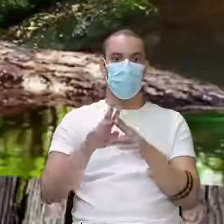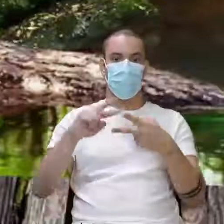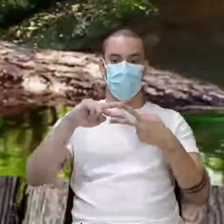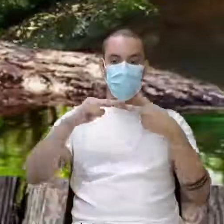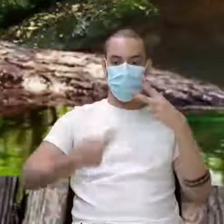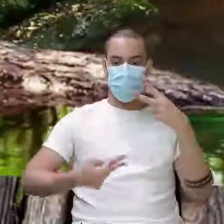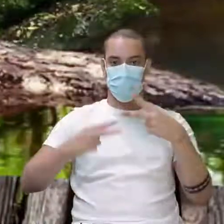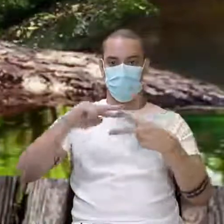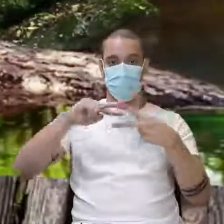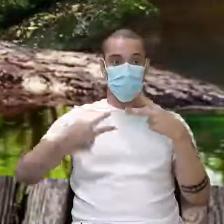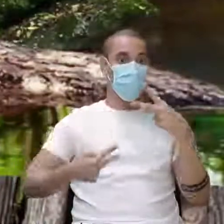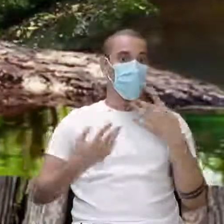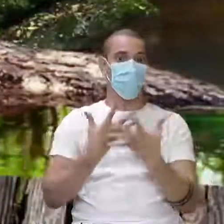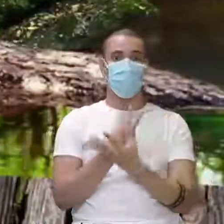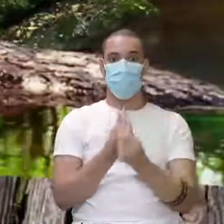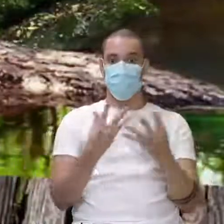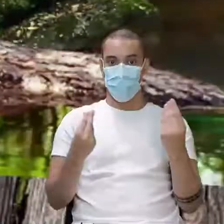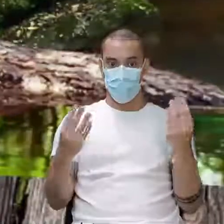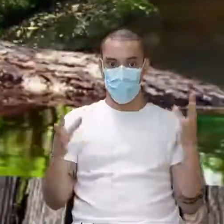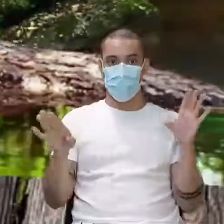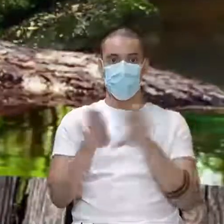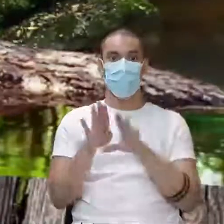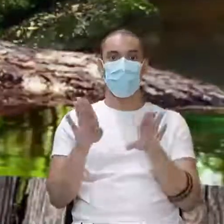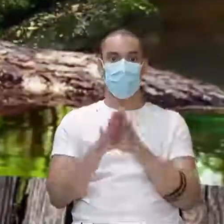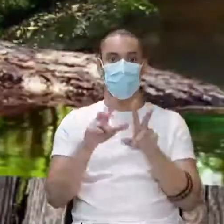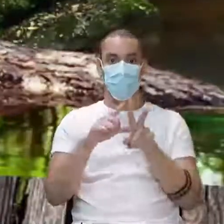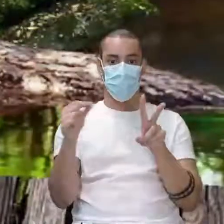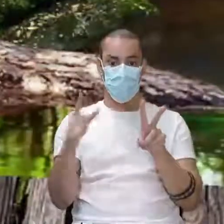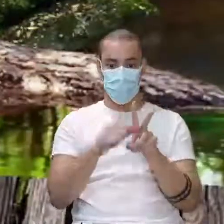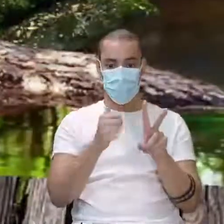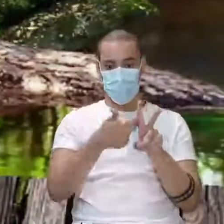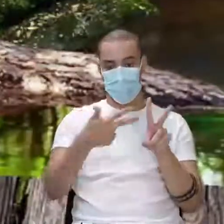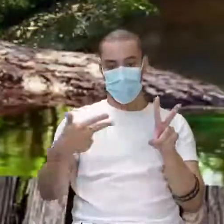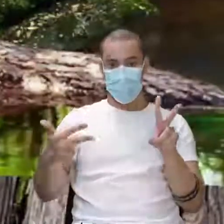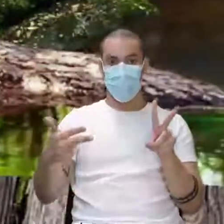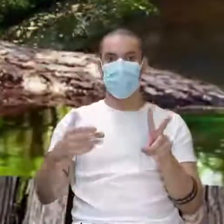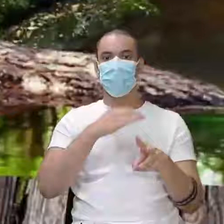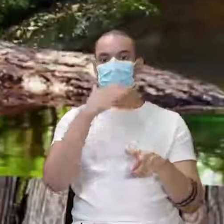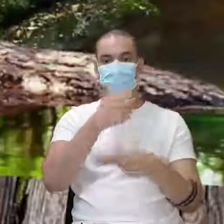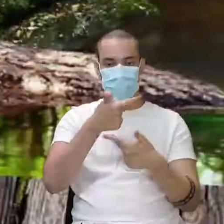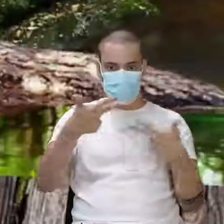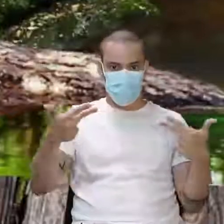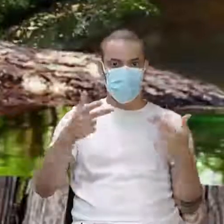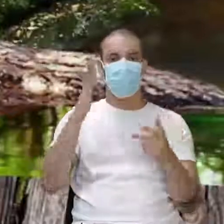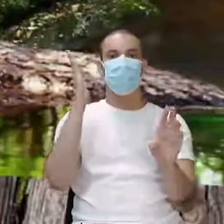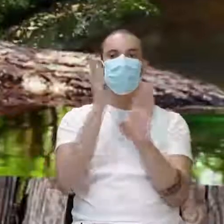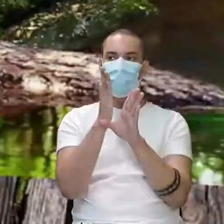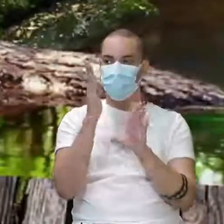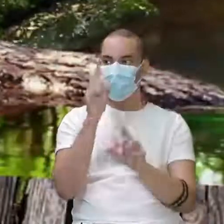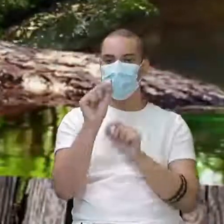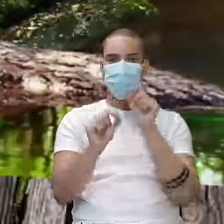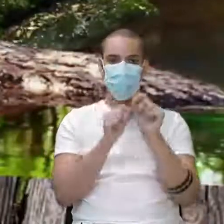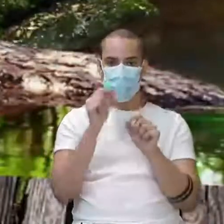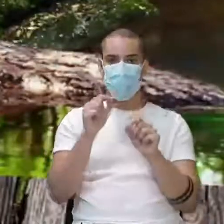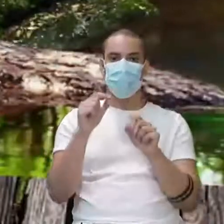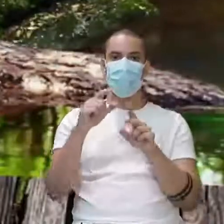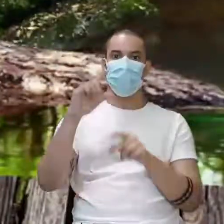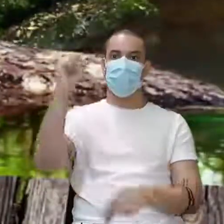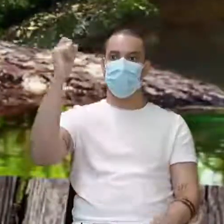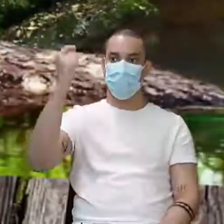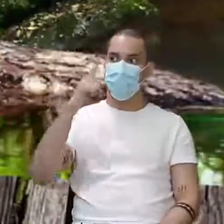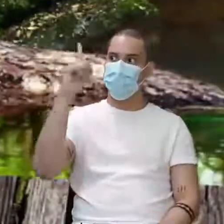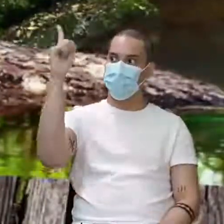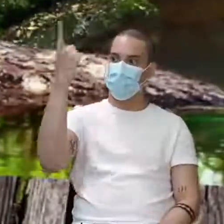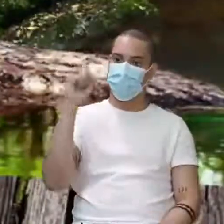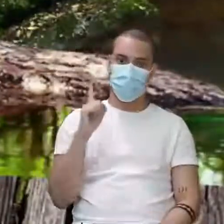alterações, mutações nos vegetais provocadas por essa incidência direta da radiação ultravioleta,